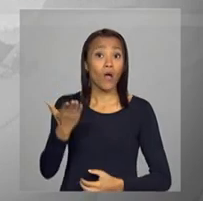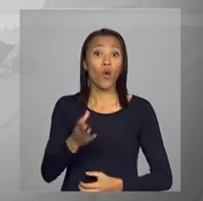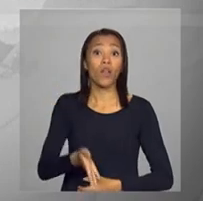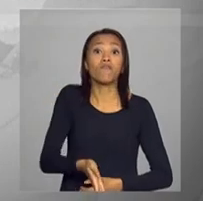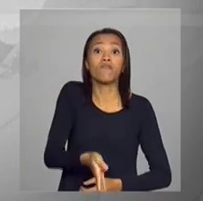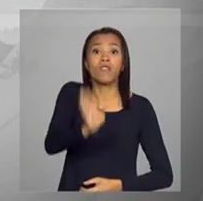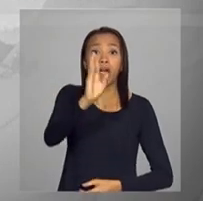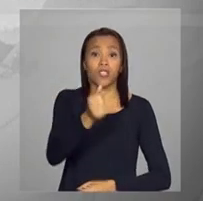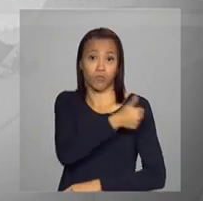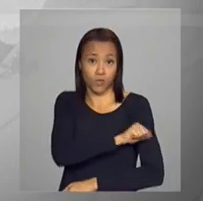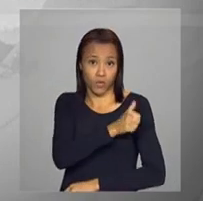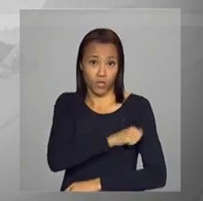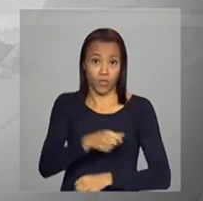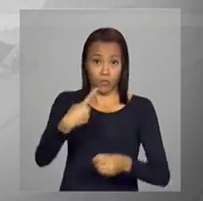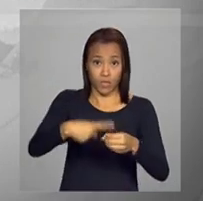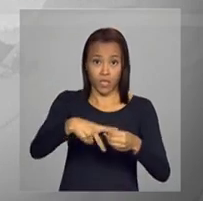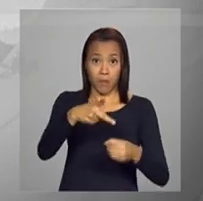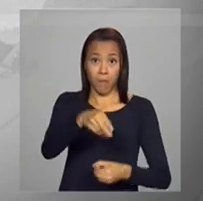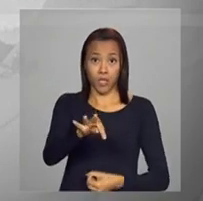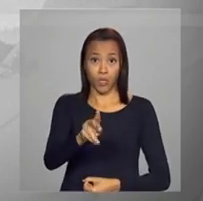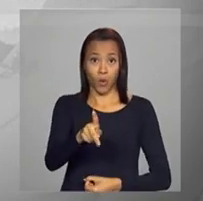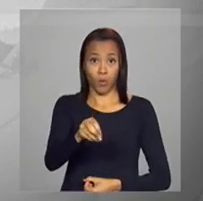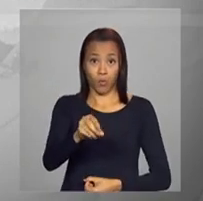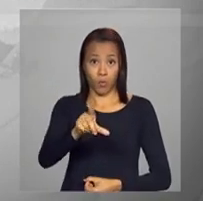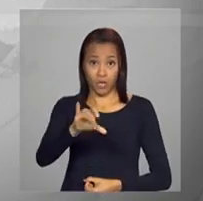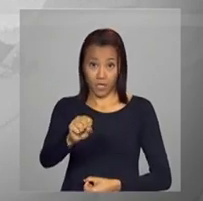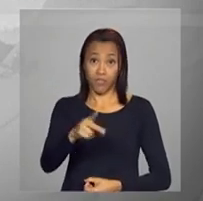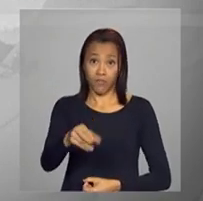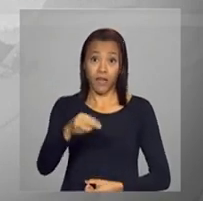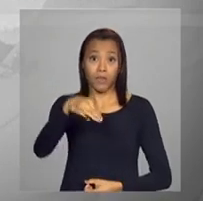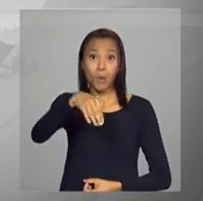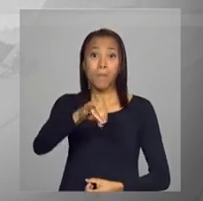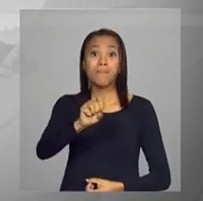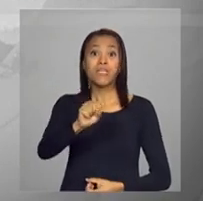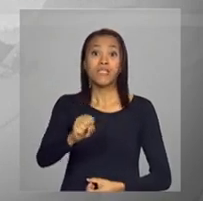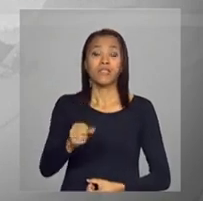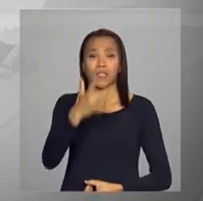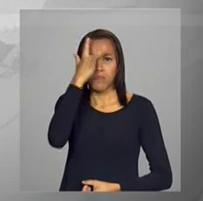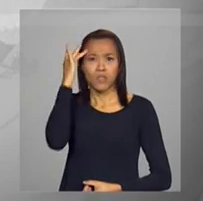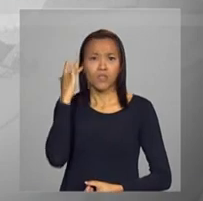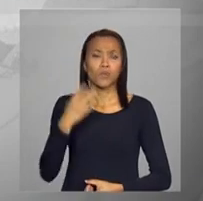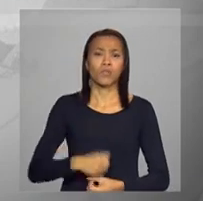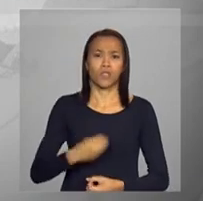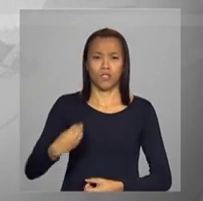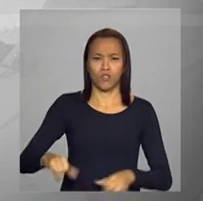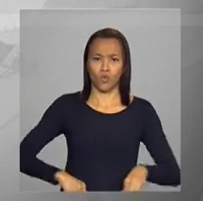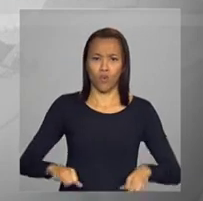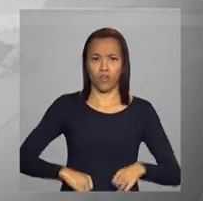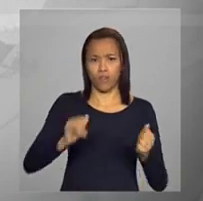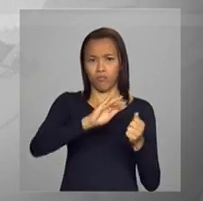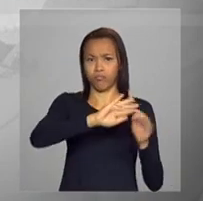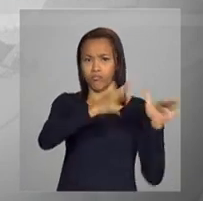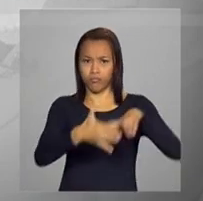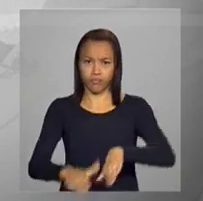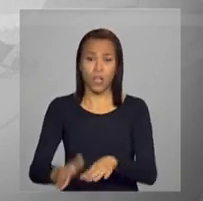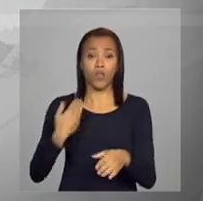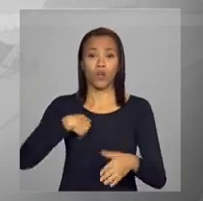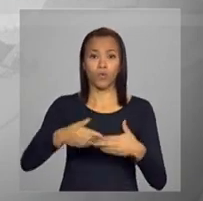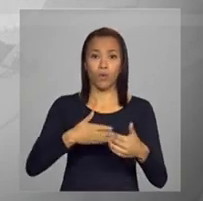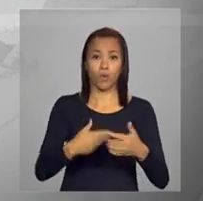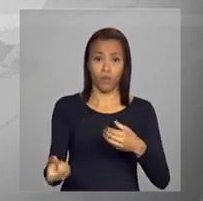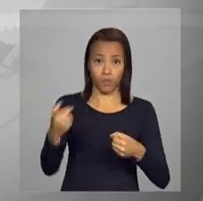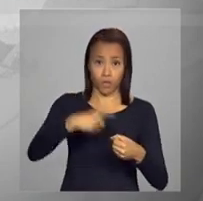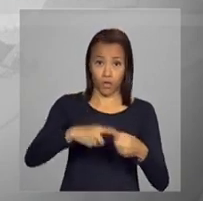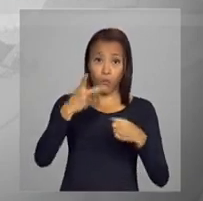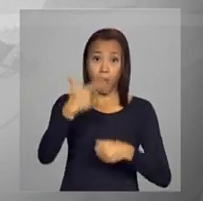para Petrópolis, no Rio de Janeiro, onde vai participar da missa das vítimas dos deslizamentos de terra. E nós podemos voltar a